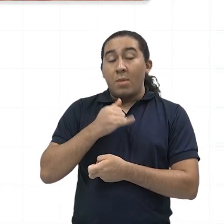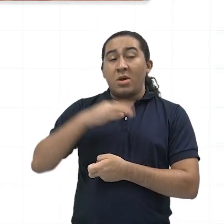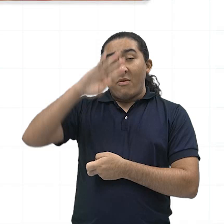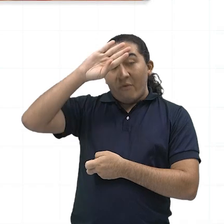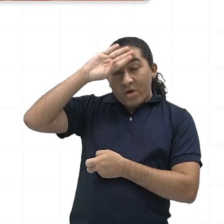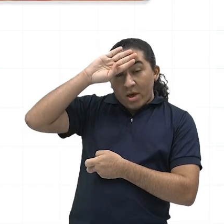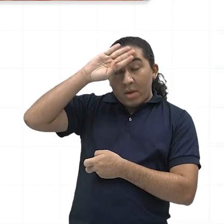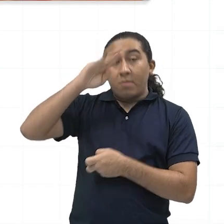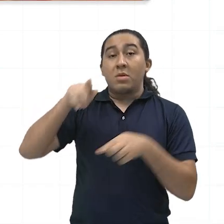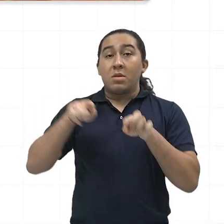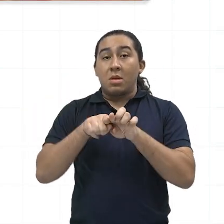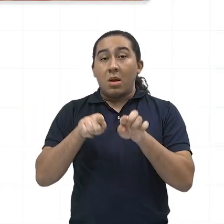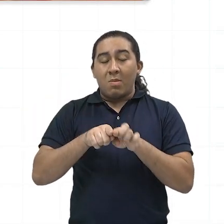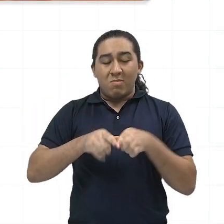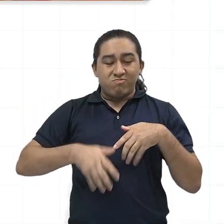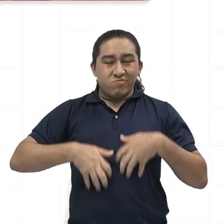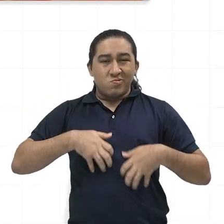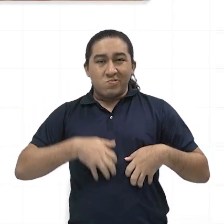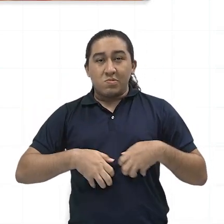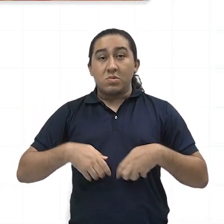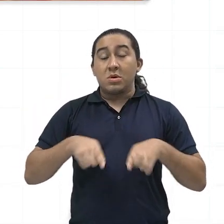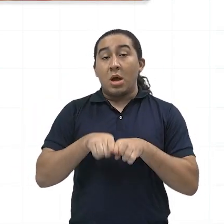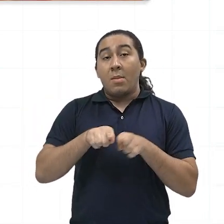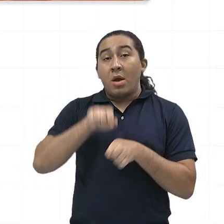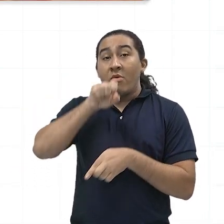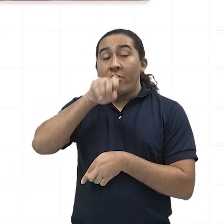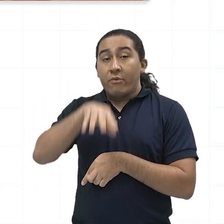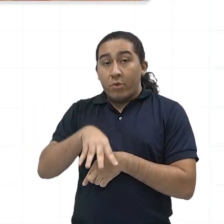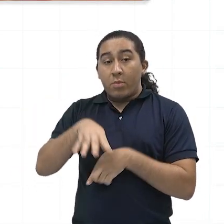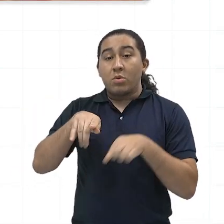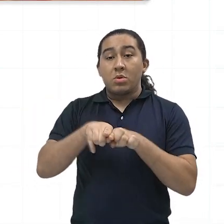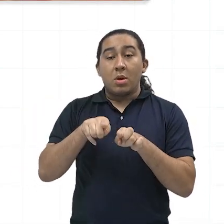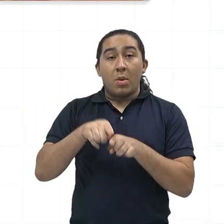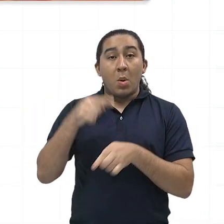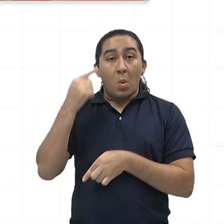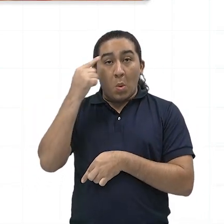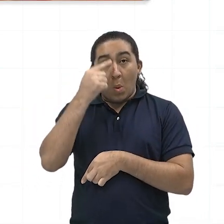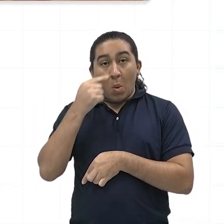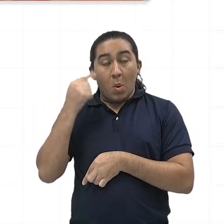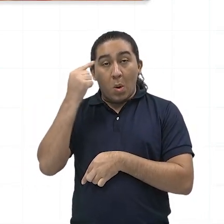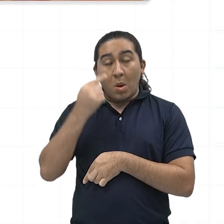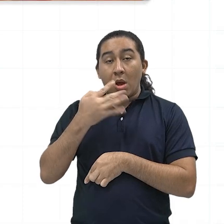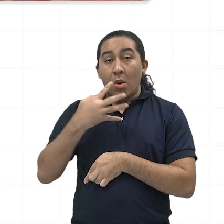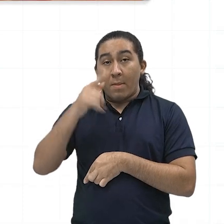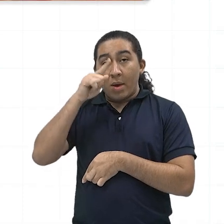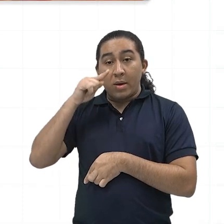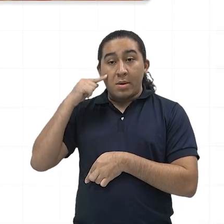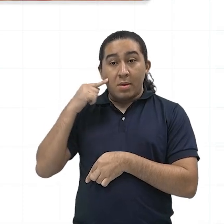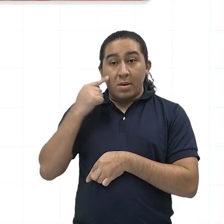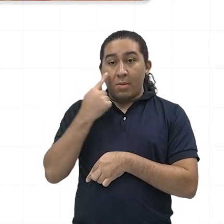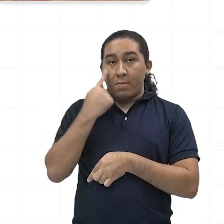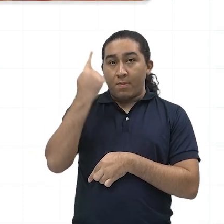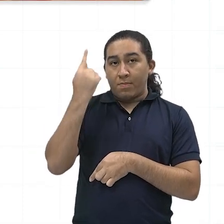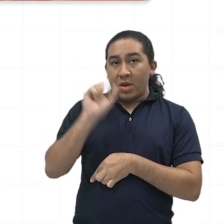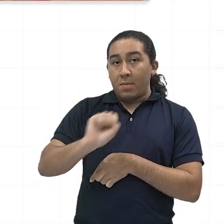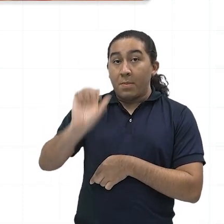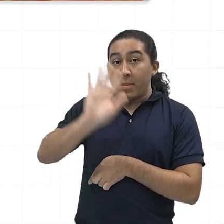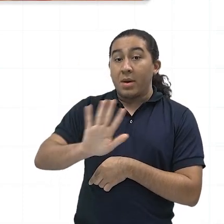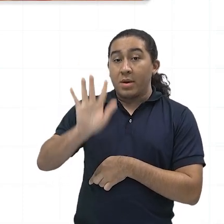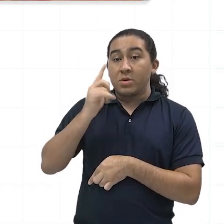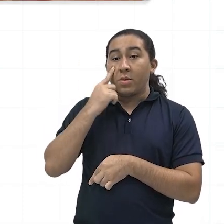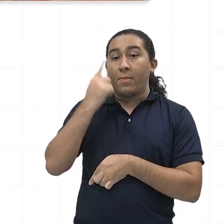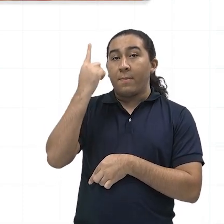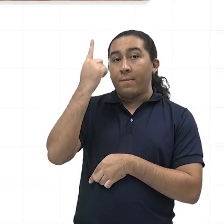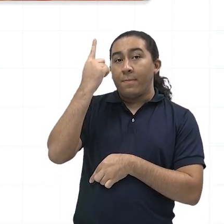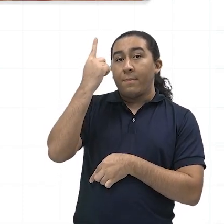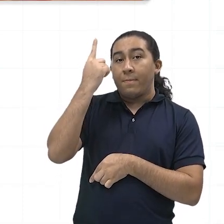enjoos, vômitos e olhos de pele amarelados. Então, esse aspecto aí da imagem que vocês estão vendo